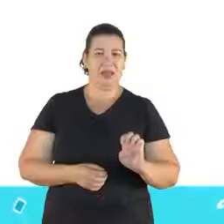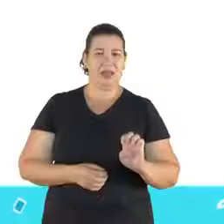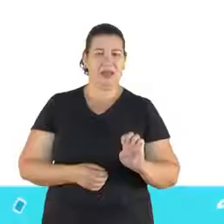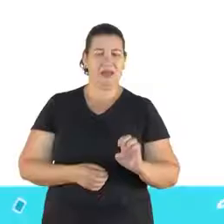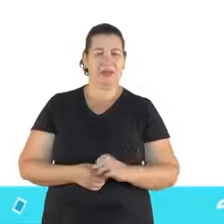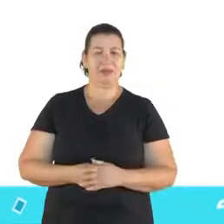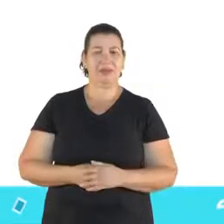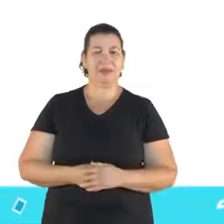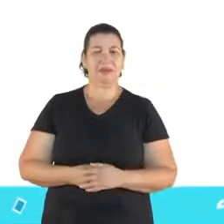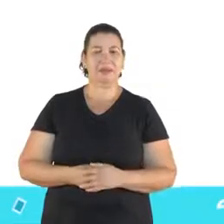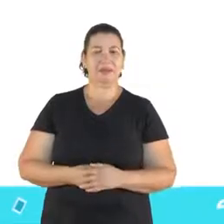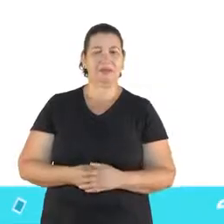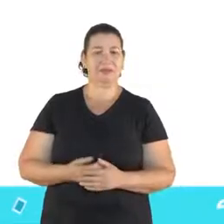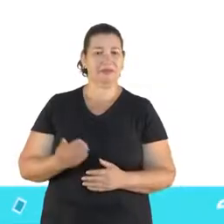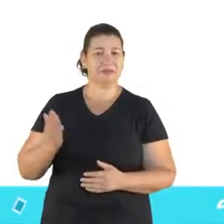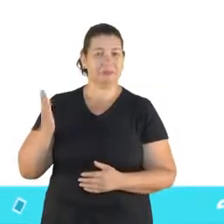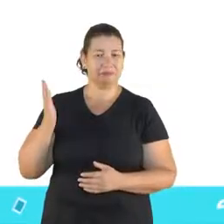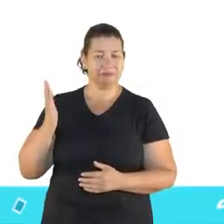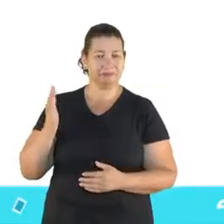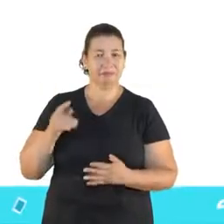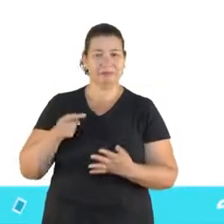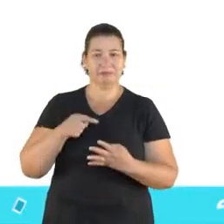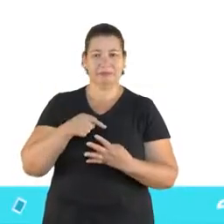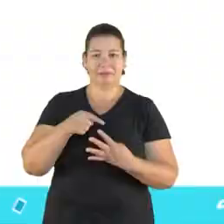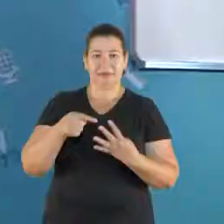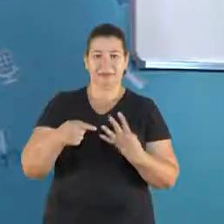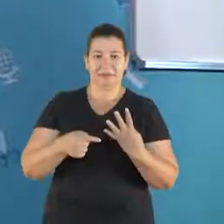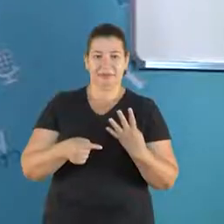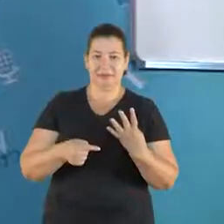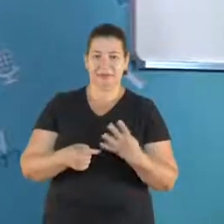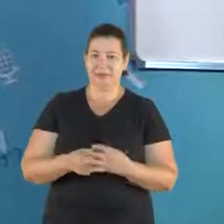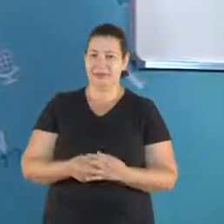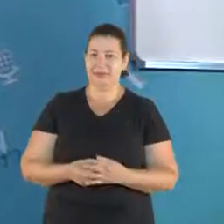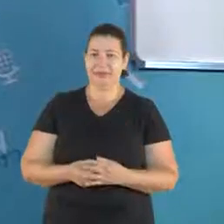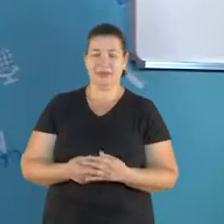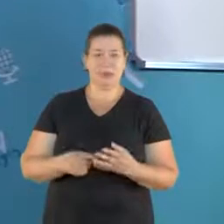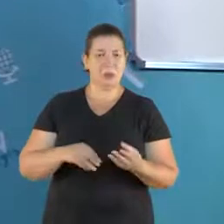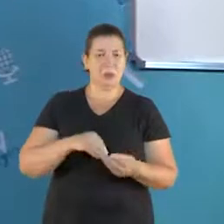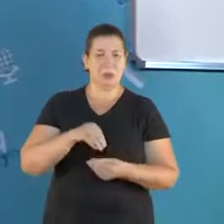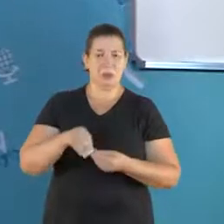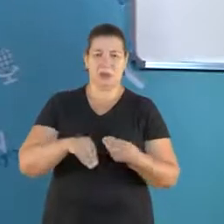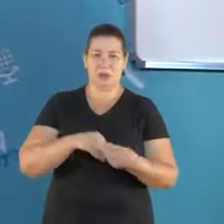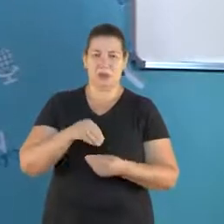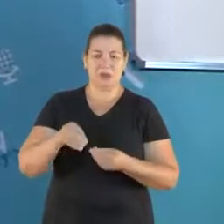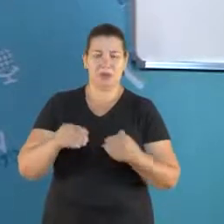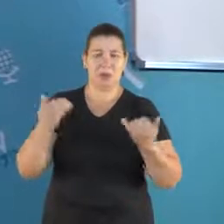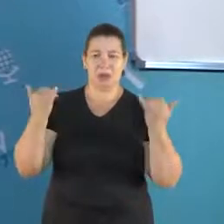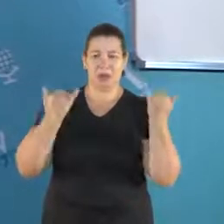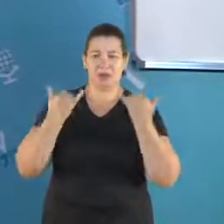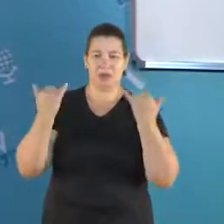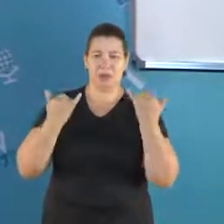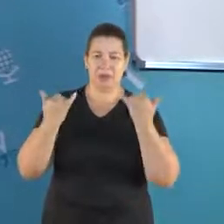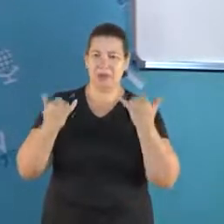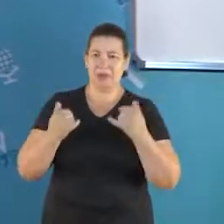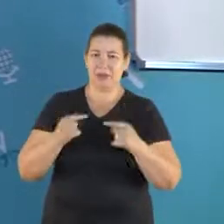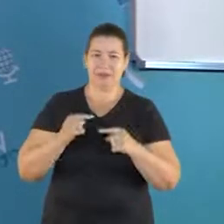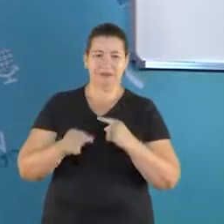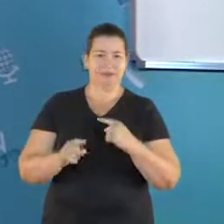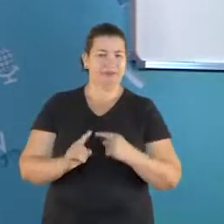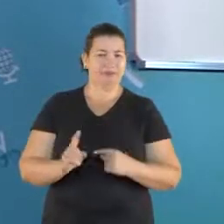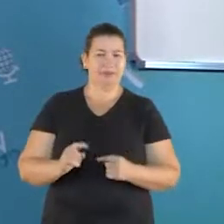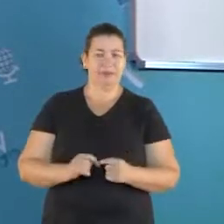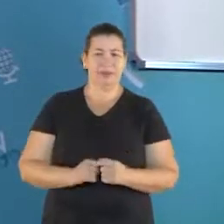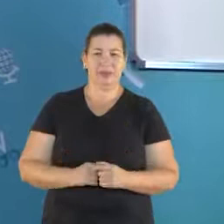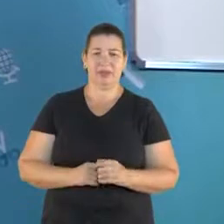confirmar. Testículos, espermatozoide e progesterona. Nessa alternativa a gente misturou aqui informações, vocês veem que também não tem como,